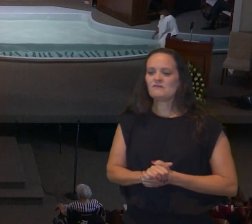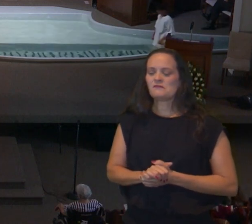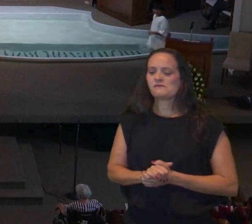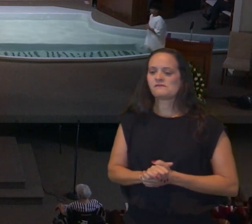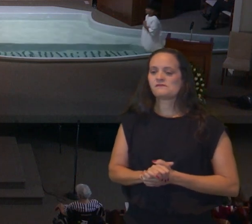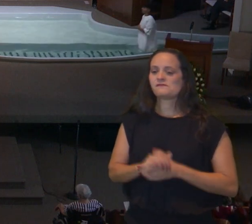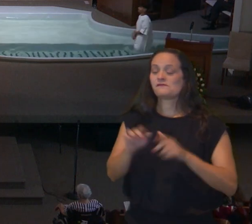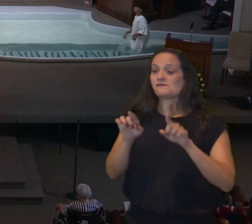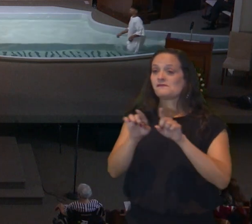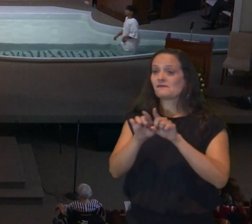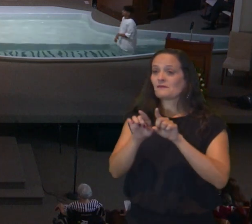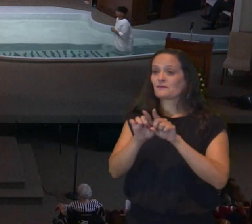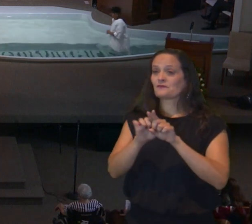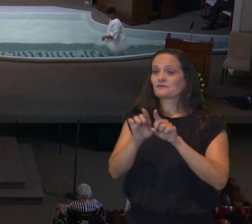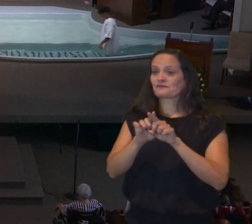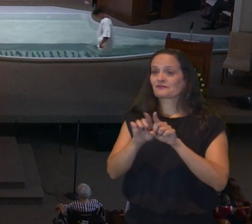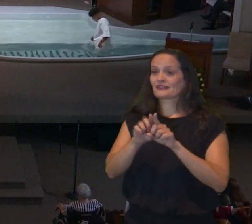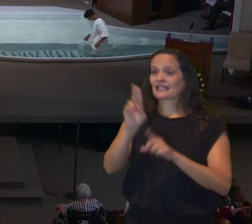Também recebo o Heitor,